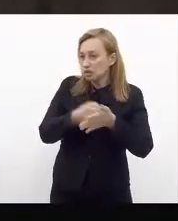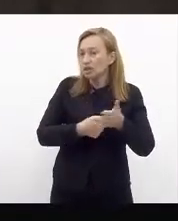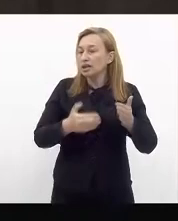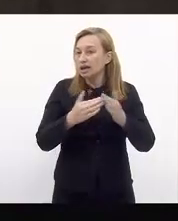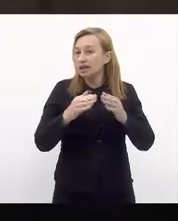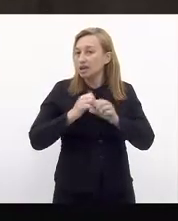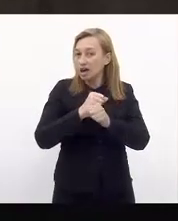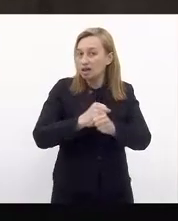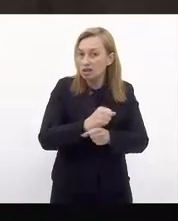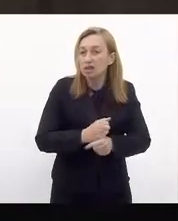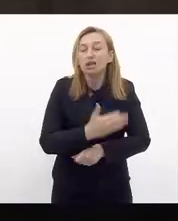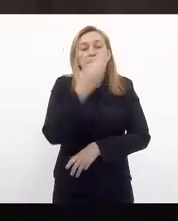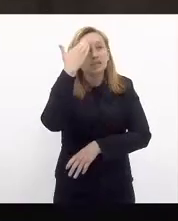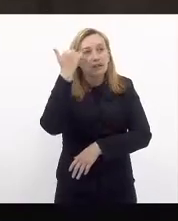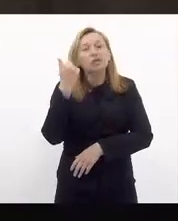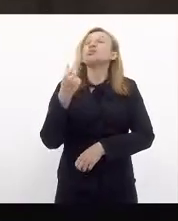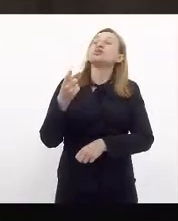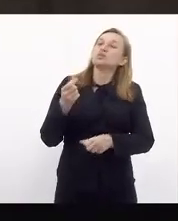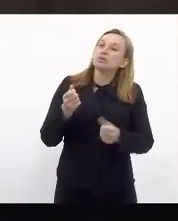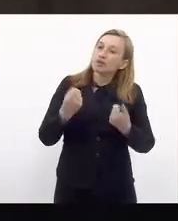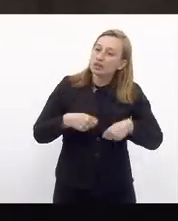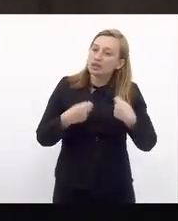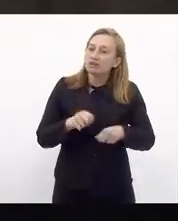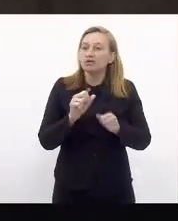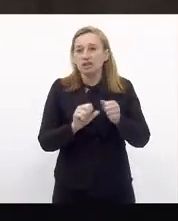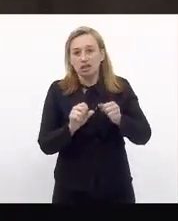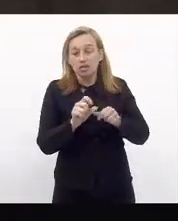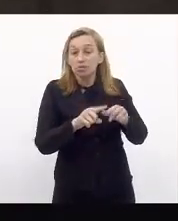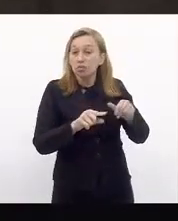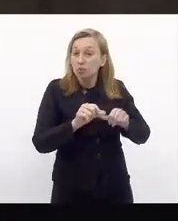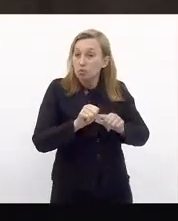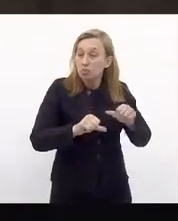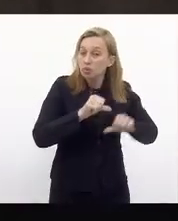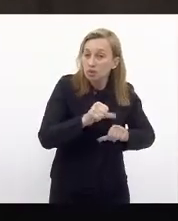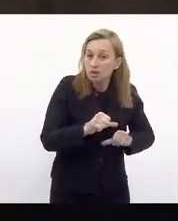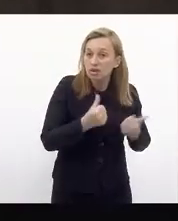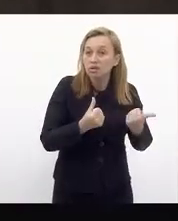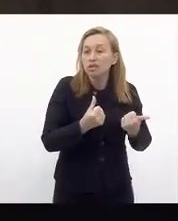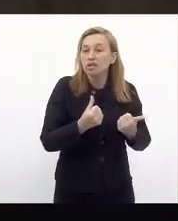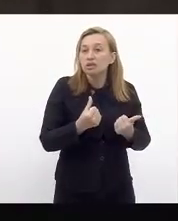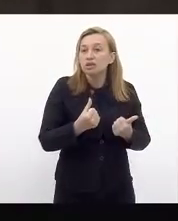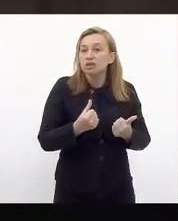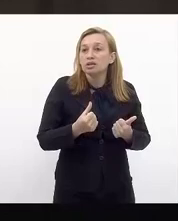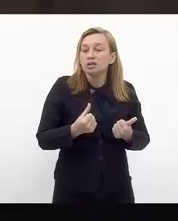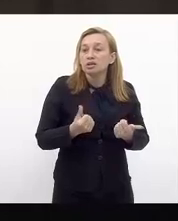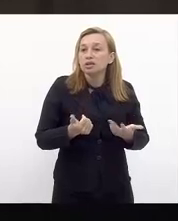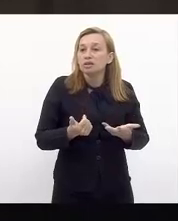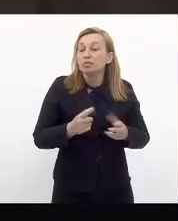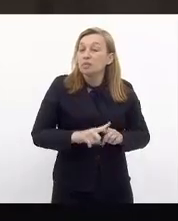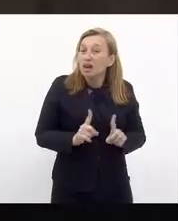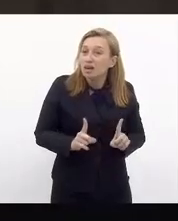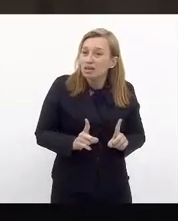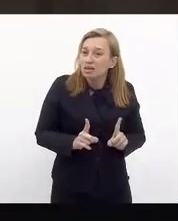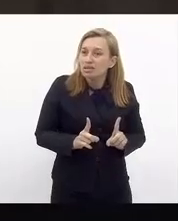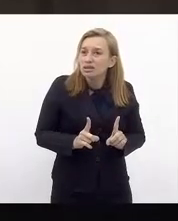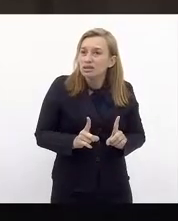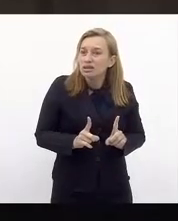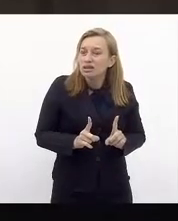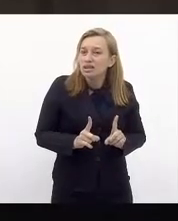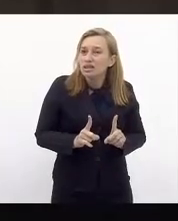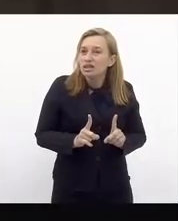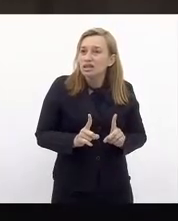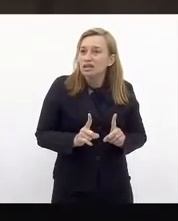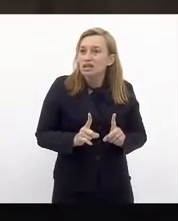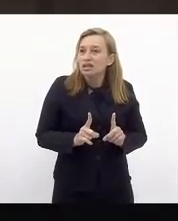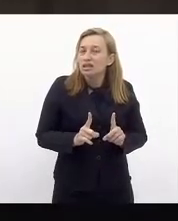tem muito tempo nós sabemos que temos que fazer as mudanças nós estamos estamos com a corda no pescoço mas essa medida